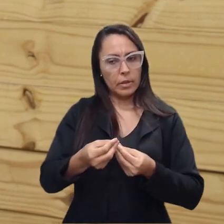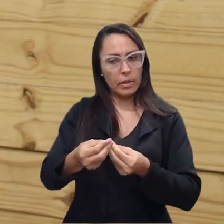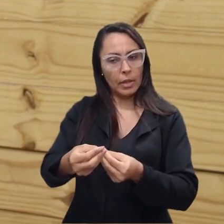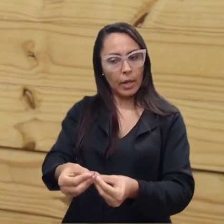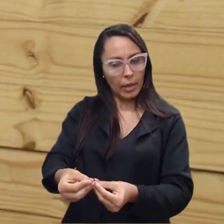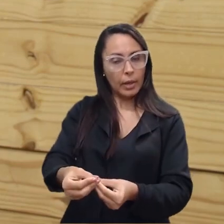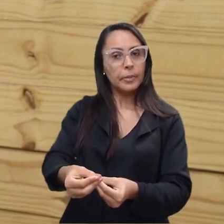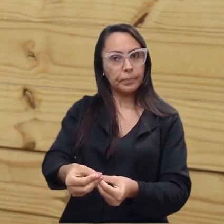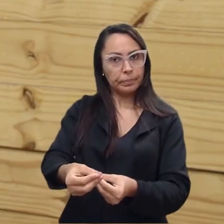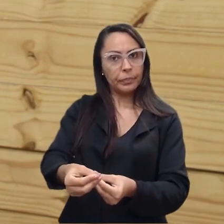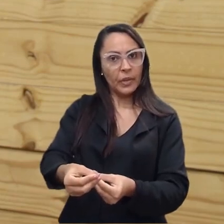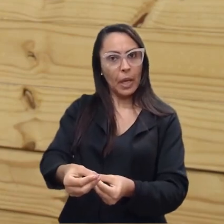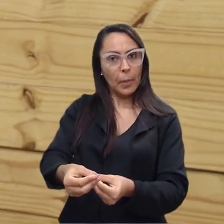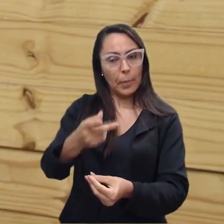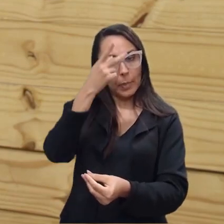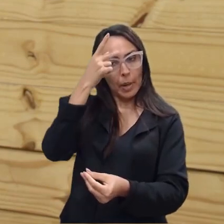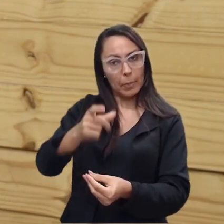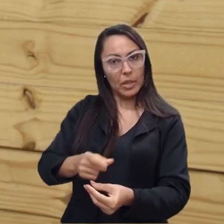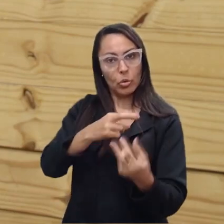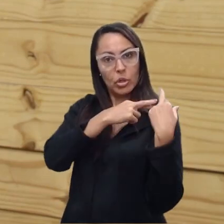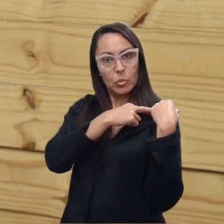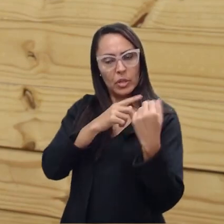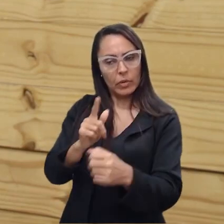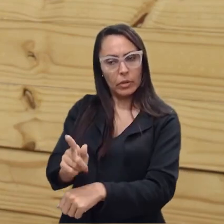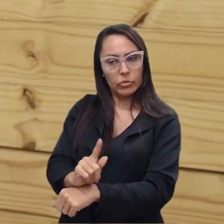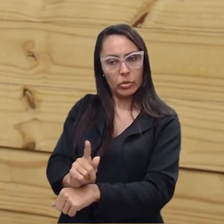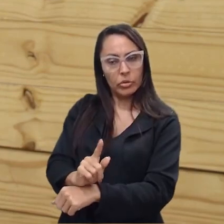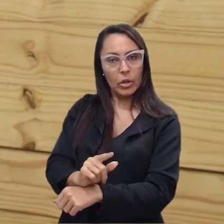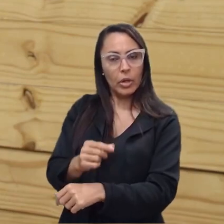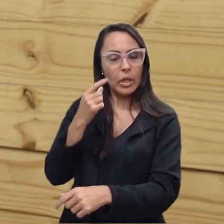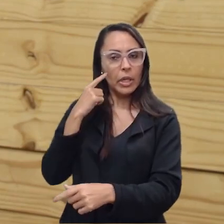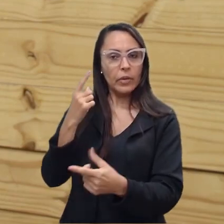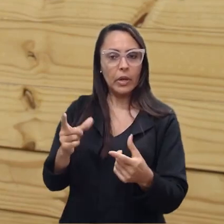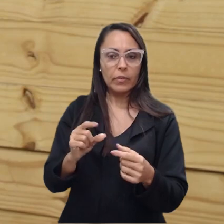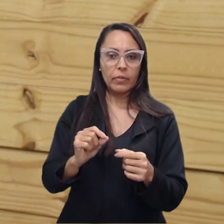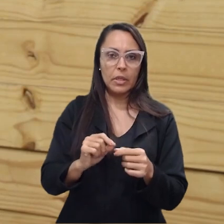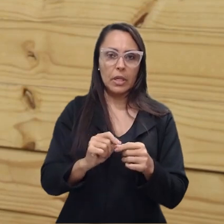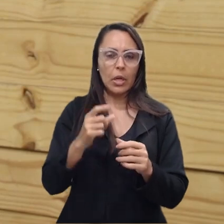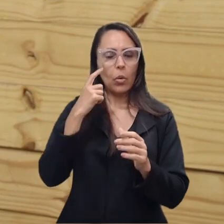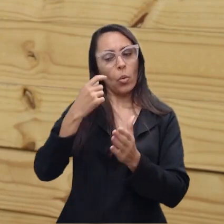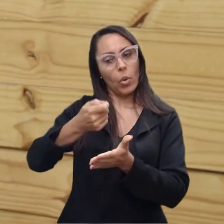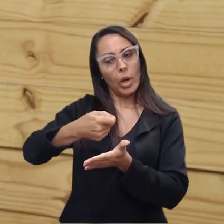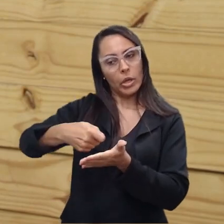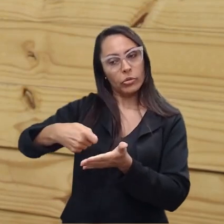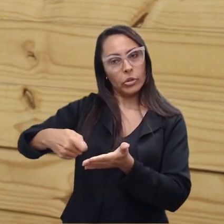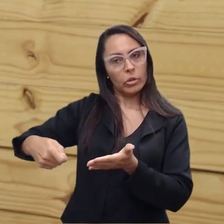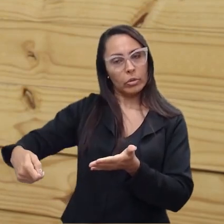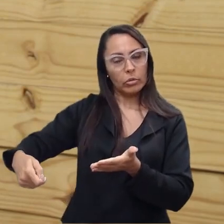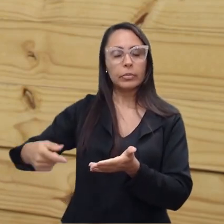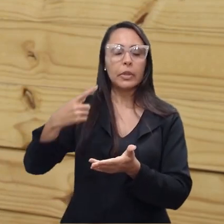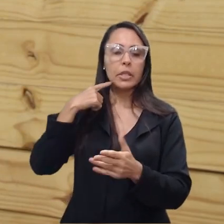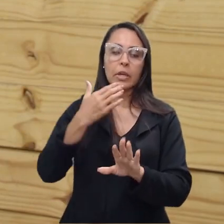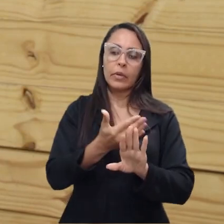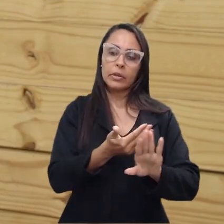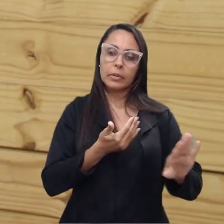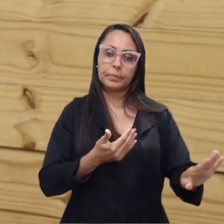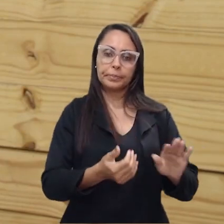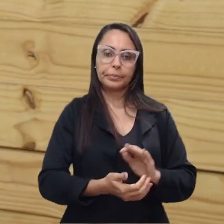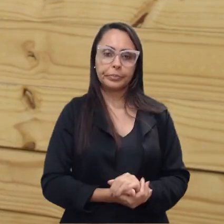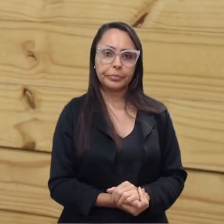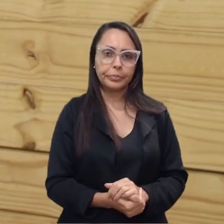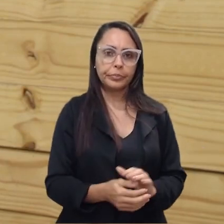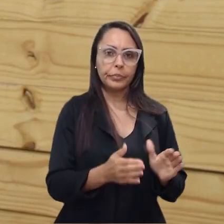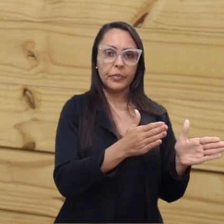entregar para a pessoa responsável na gestão, que vai fazer o devido registro desse afastamento dele. Quando